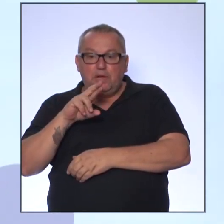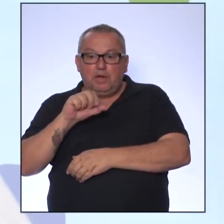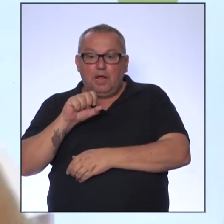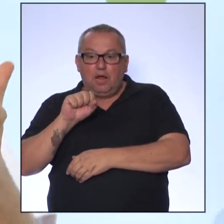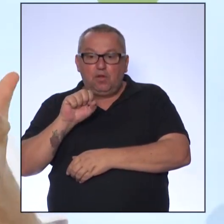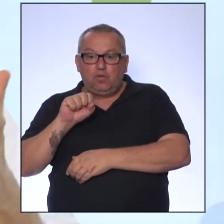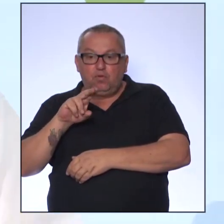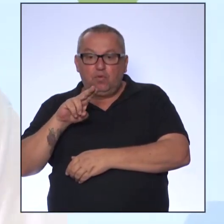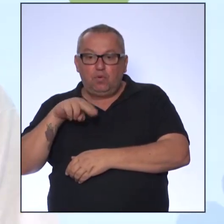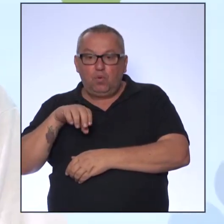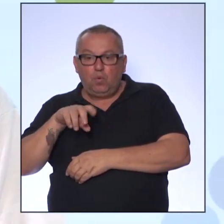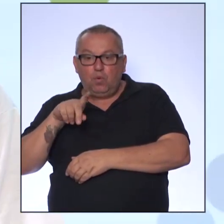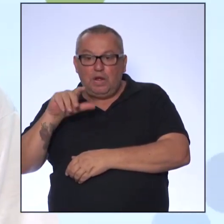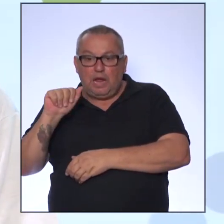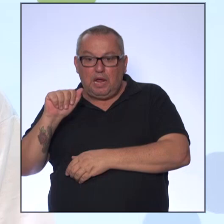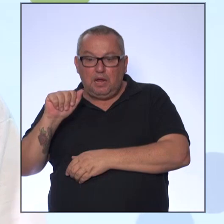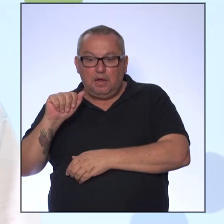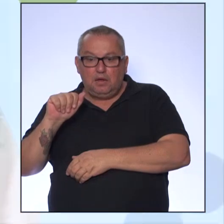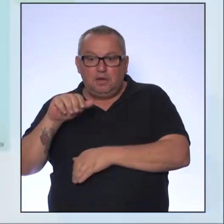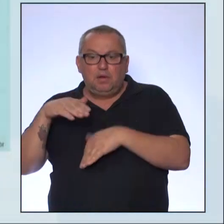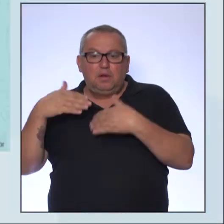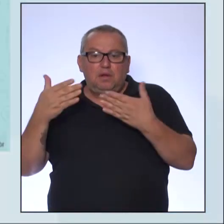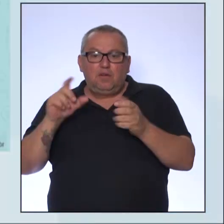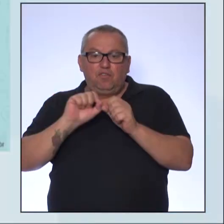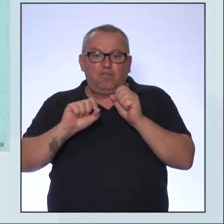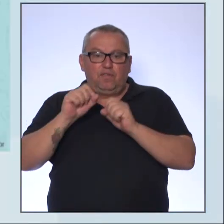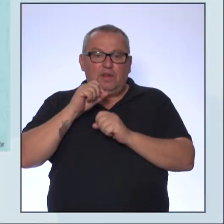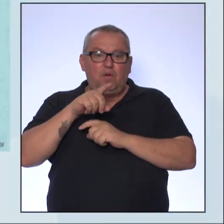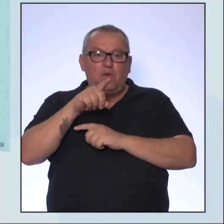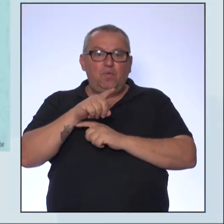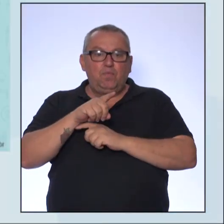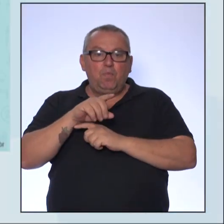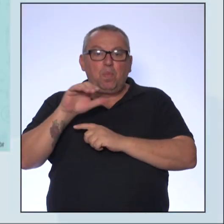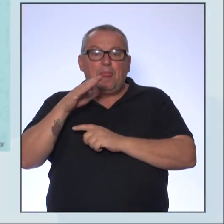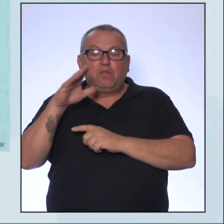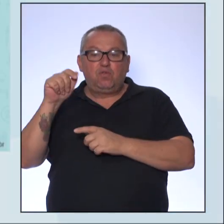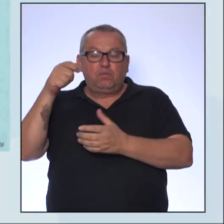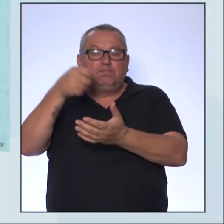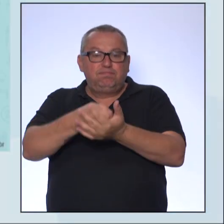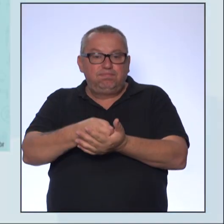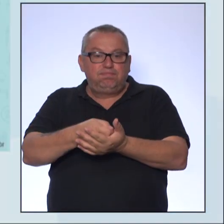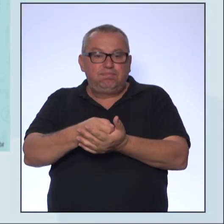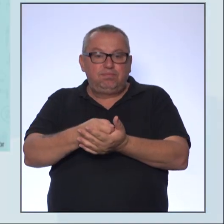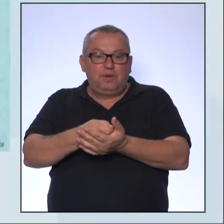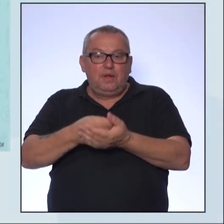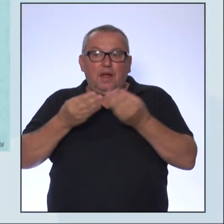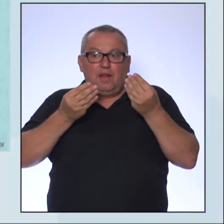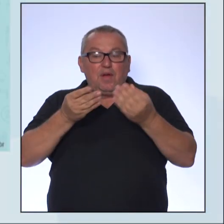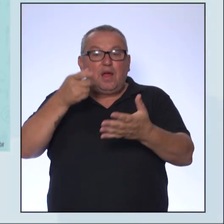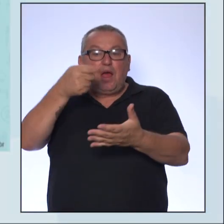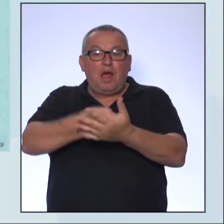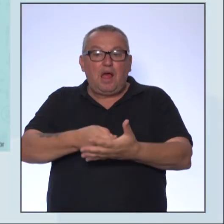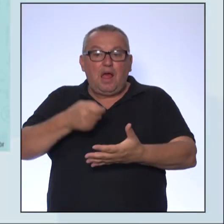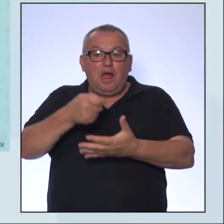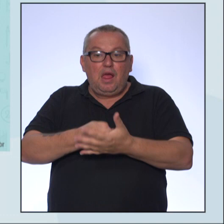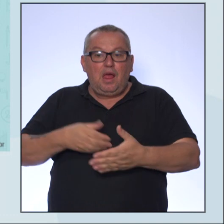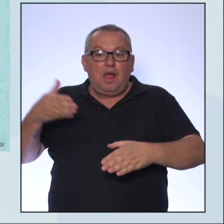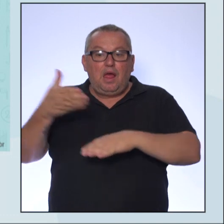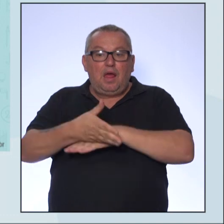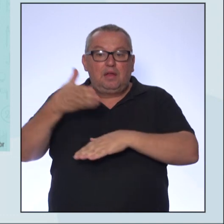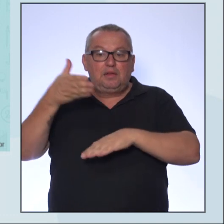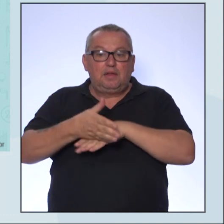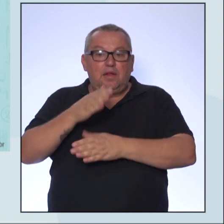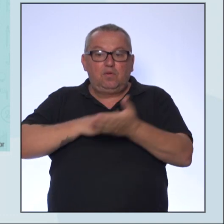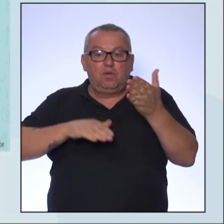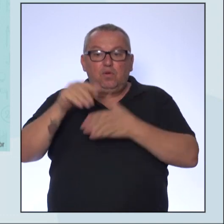Bom, e ações afirmativas? O que são elas? Ações afirmativas, elas vêm para garantir o acesso de